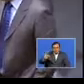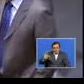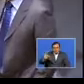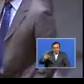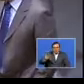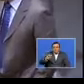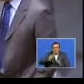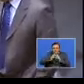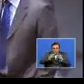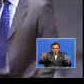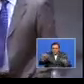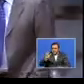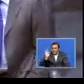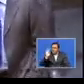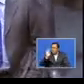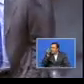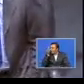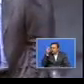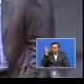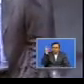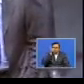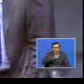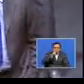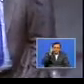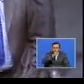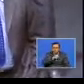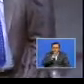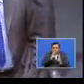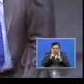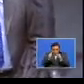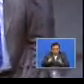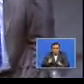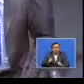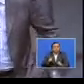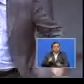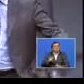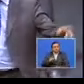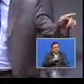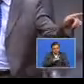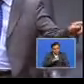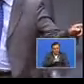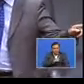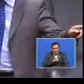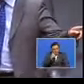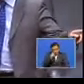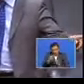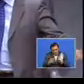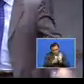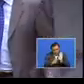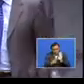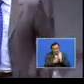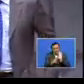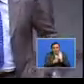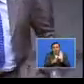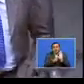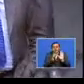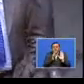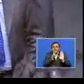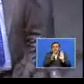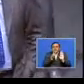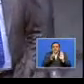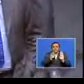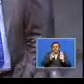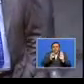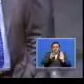informações falsas, mentirosas, em todos os sentidos, em todos os sentidos. Agora, acusar a Veja e a